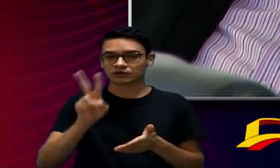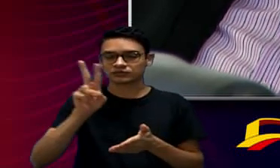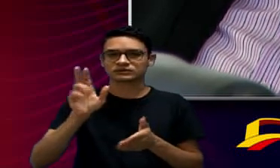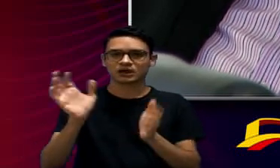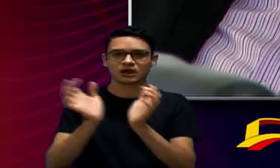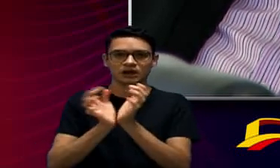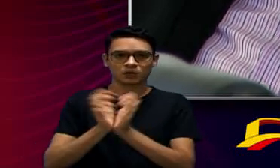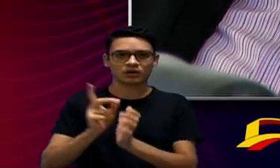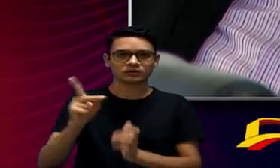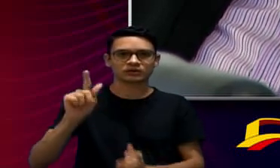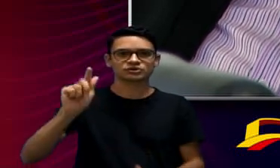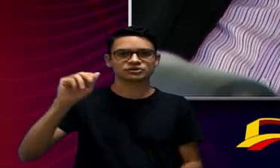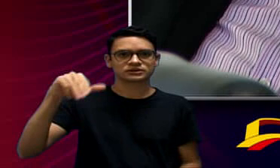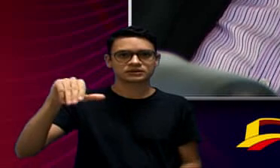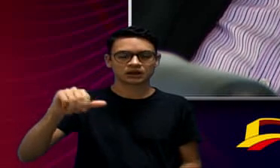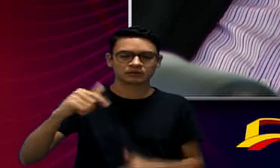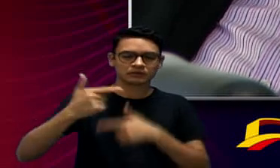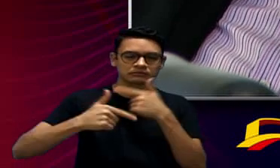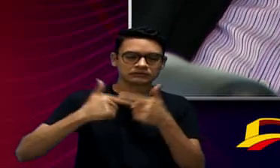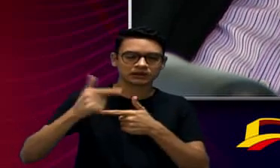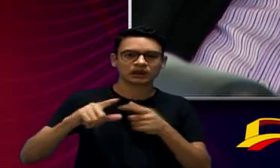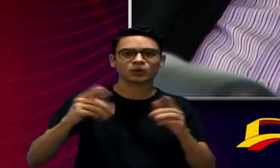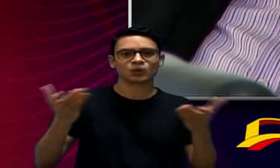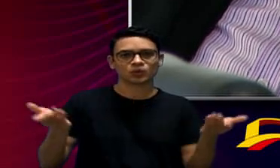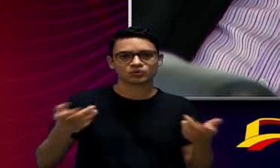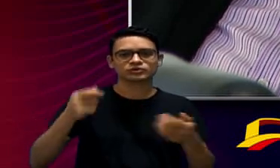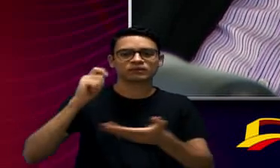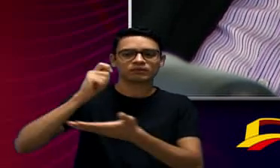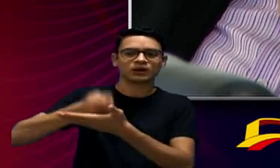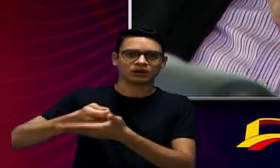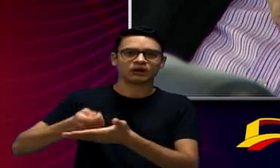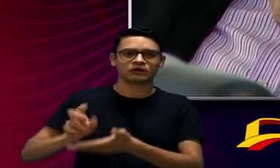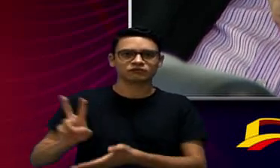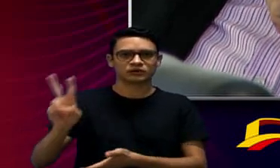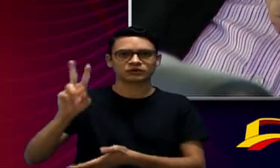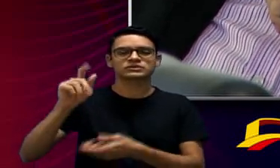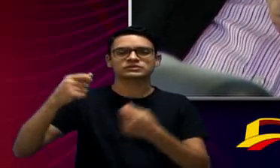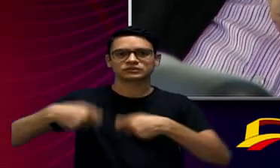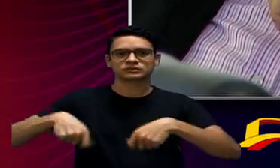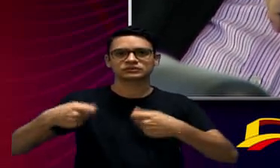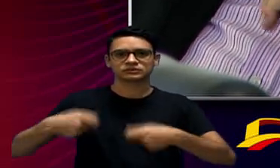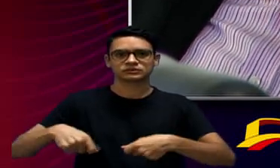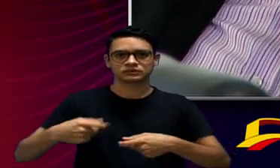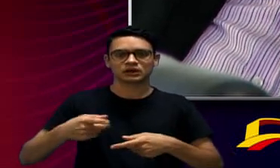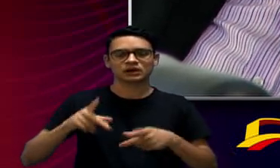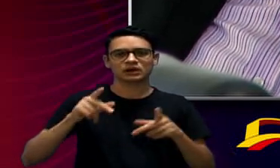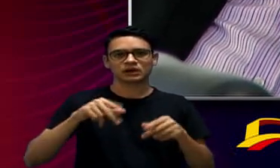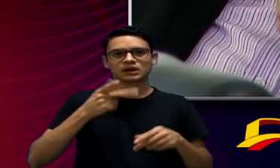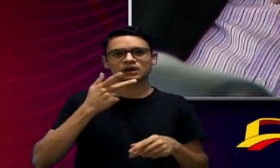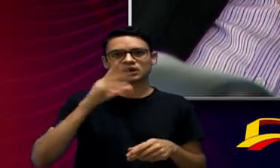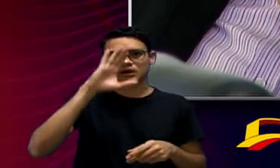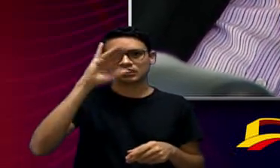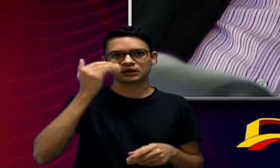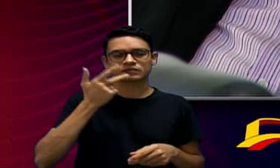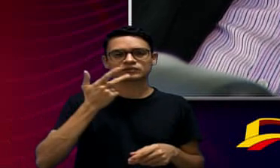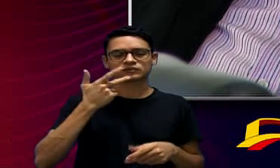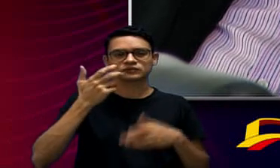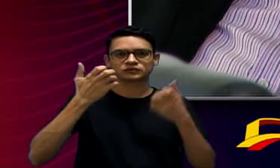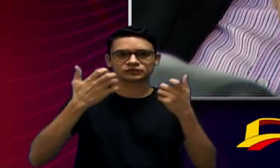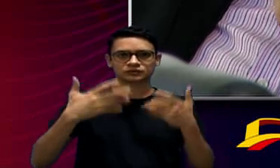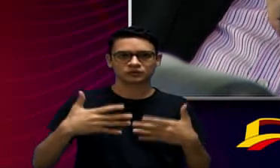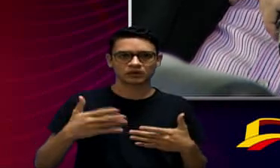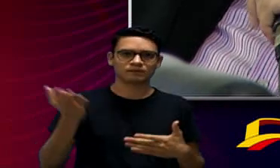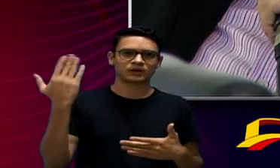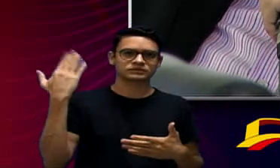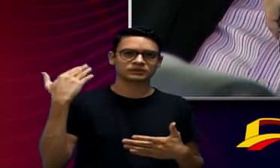guarda, então é necessário o pagamento também da Guarda Civil Municipal. Com certeza, valorizar, porque assim, a vereadora Yara falou, por exemplo, da Guarda